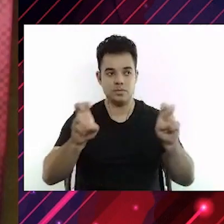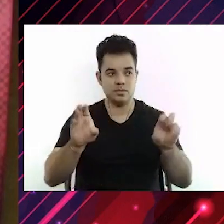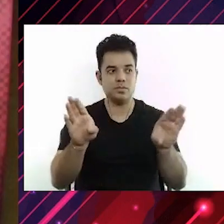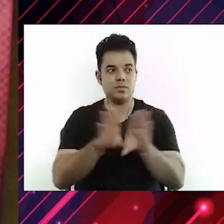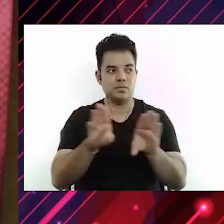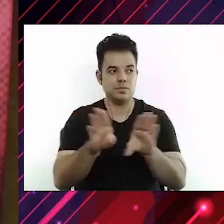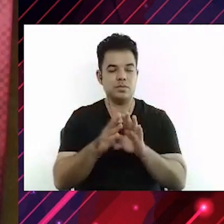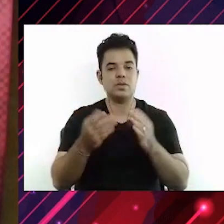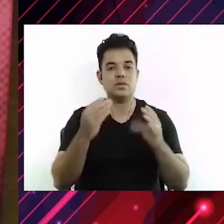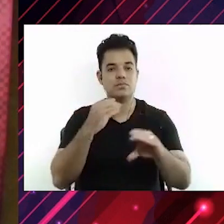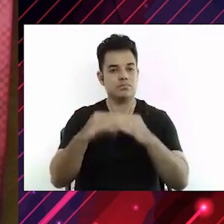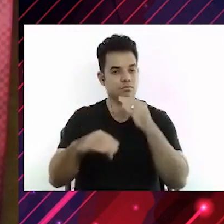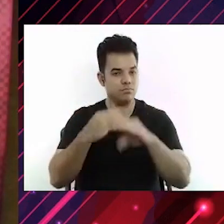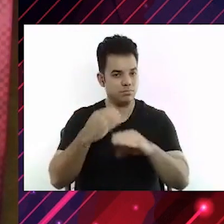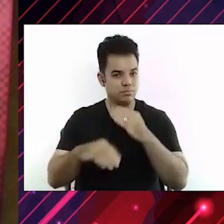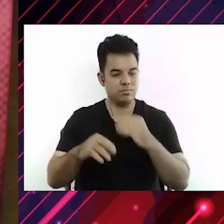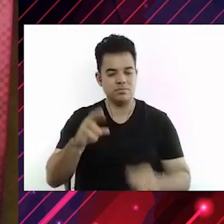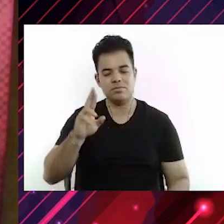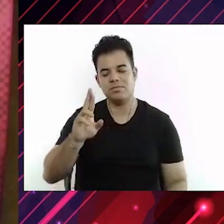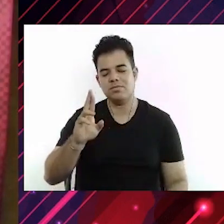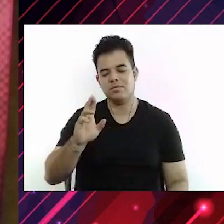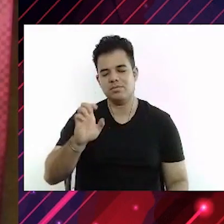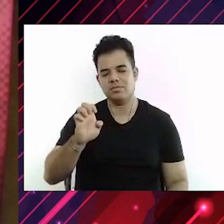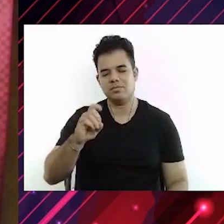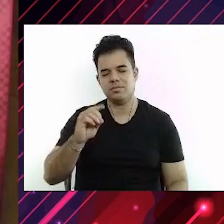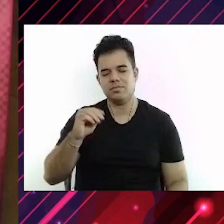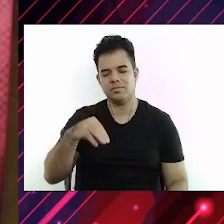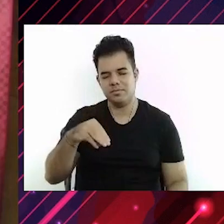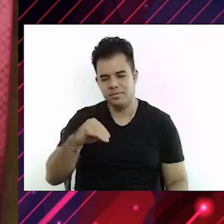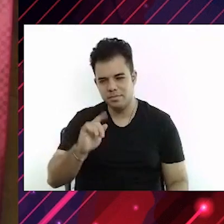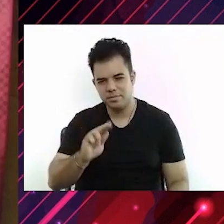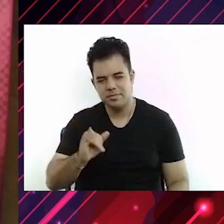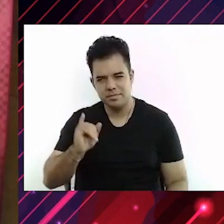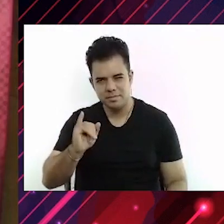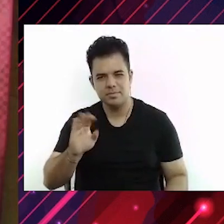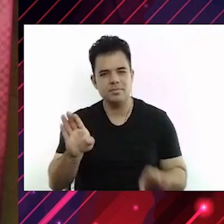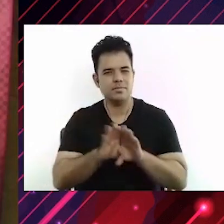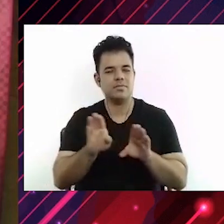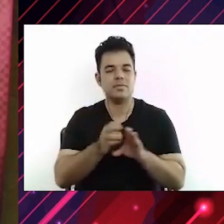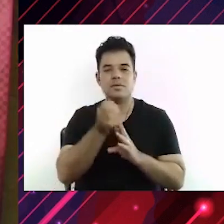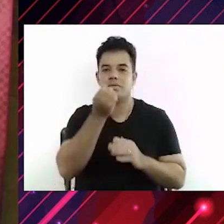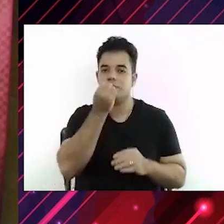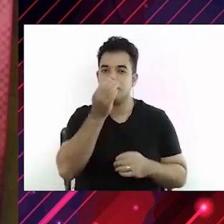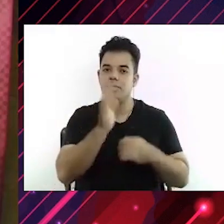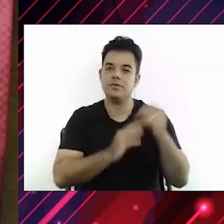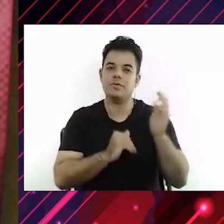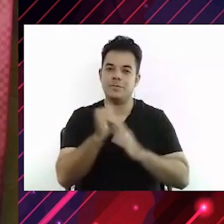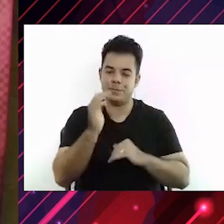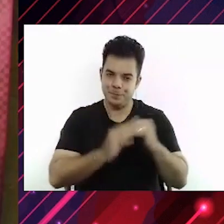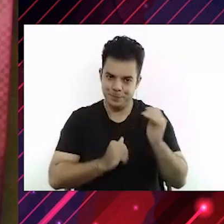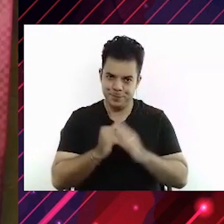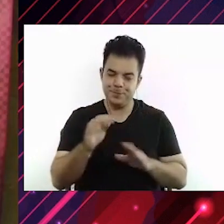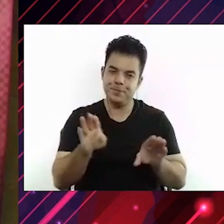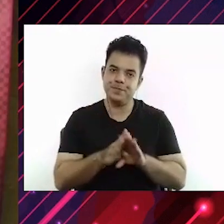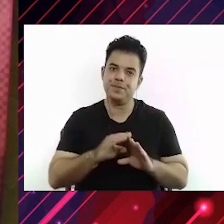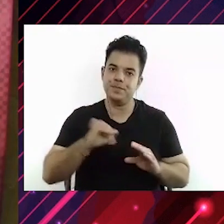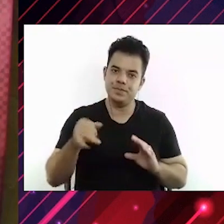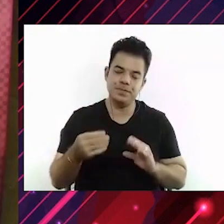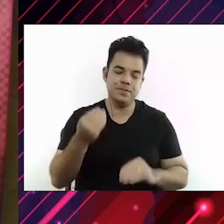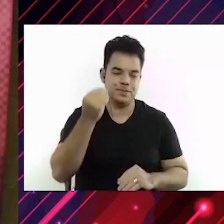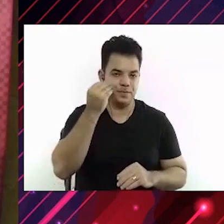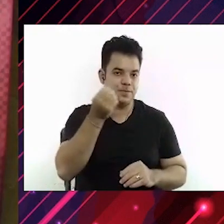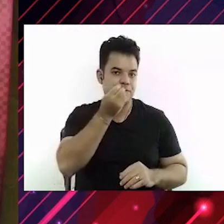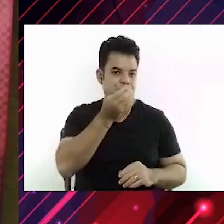Assíncrona com RabbitMQ, boas práticas, desafios e oportunidades. Começando por, acho que